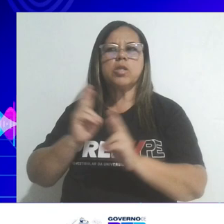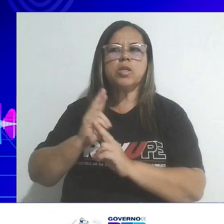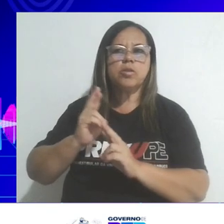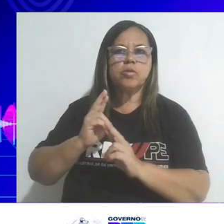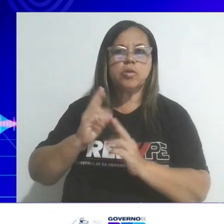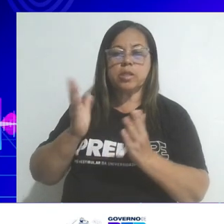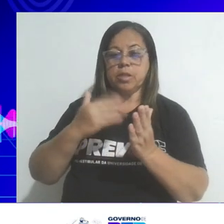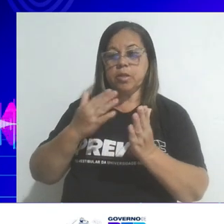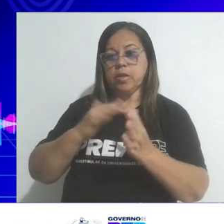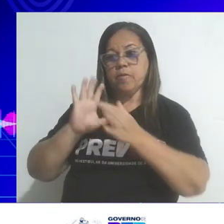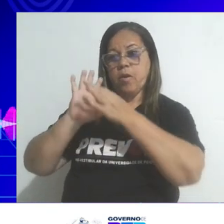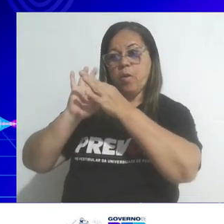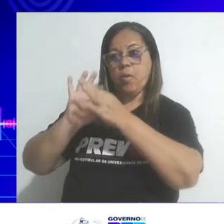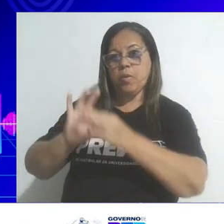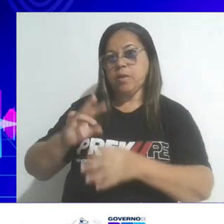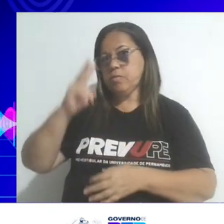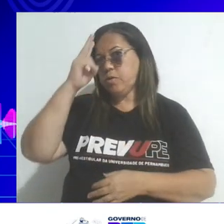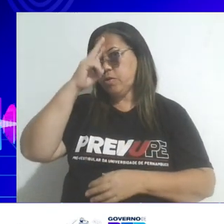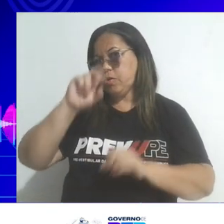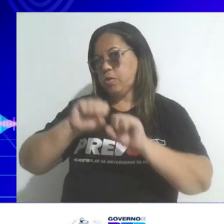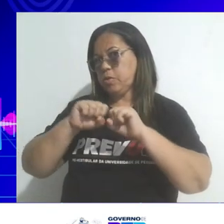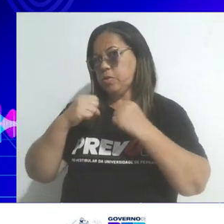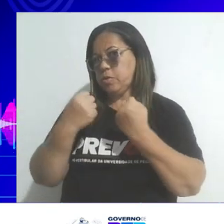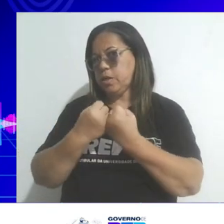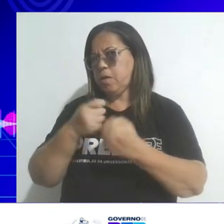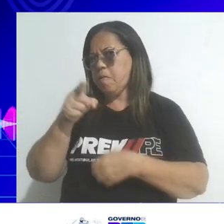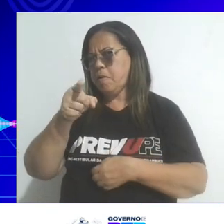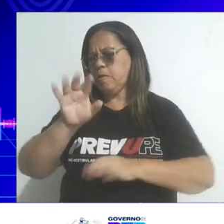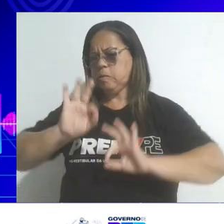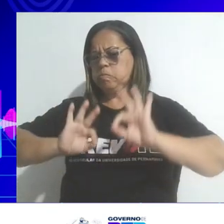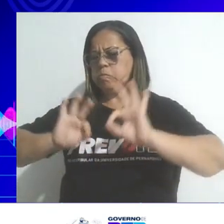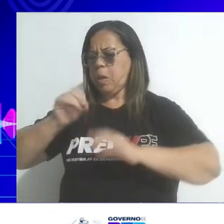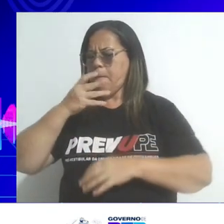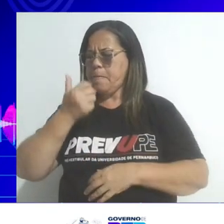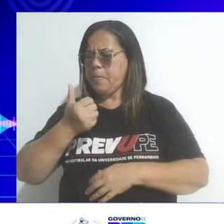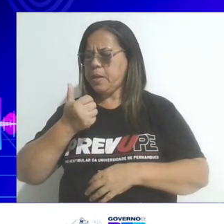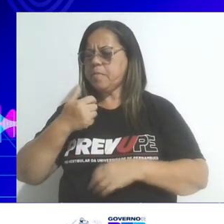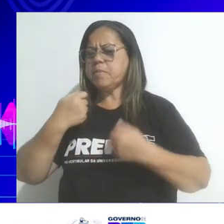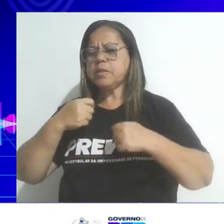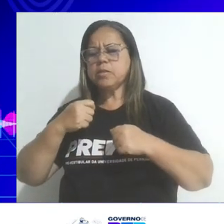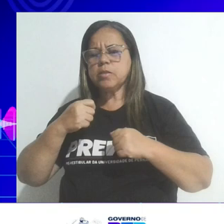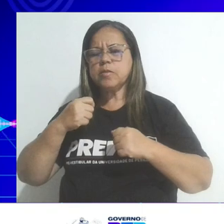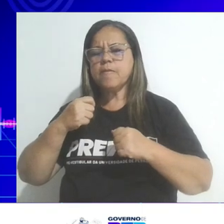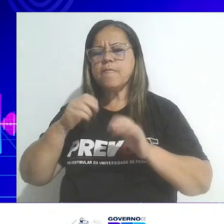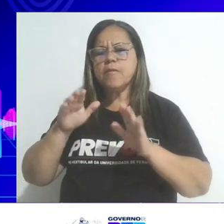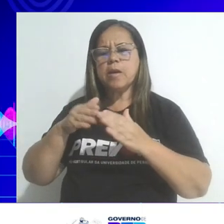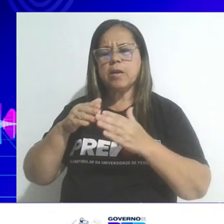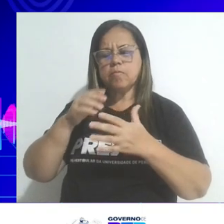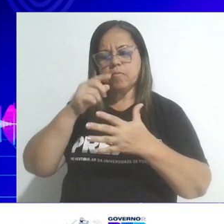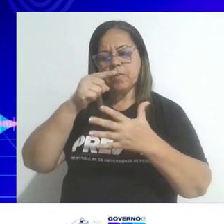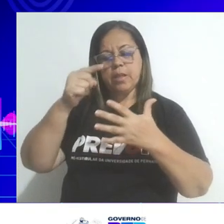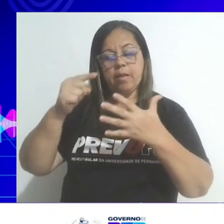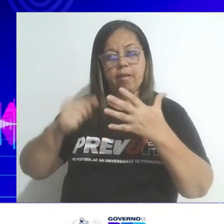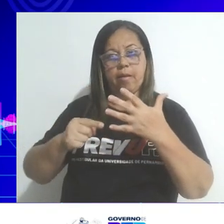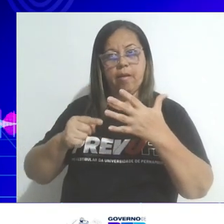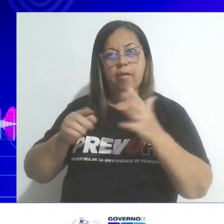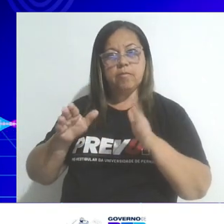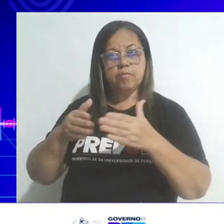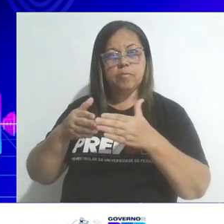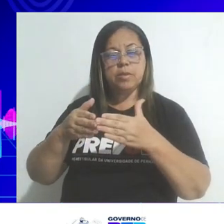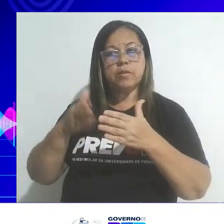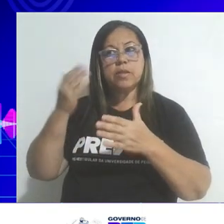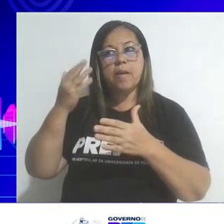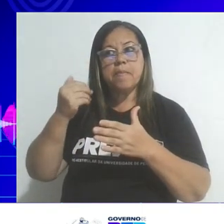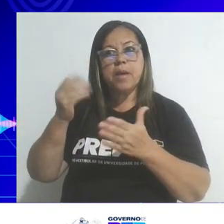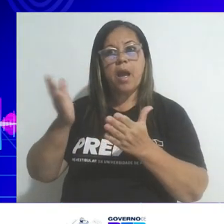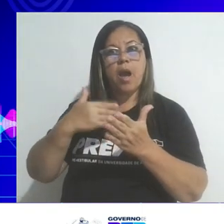contexto histórico e social para se preparar de maneira eficaz é fundamental considerar diversos aspectos é imprescindível situar a obra